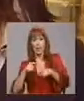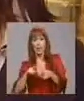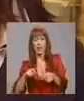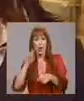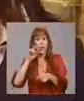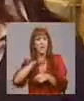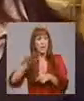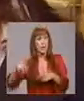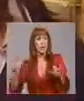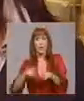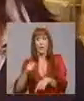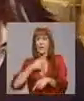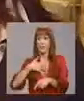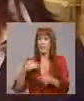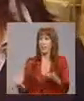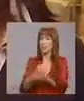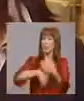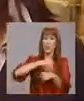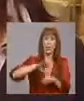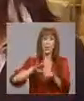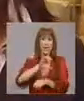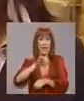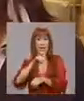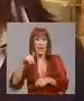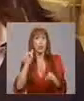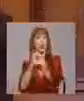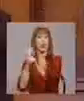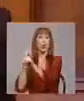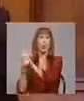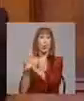conservação da natureza, de empresas lucrativas como o CTT e tantas outras coisas.